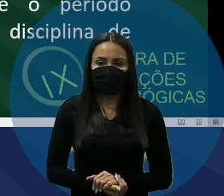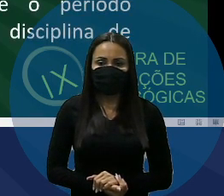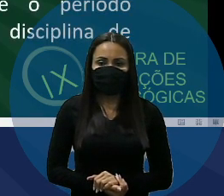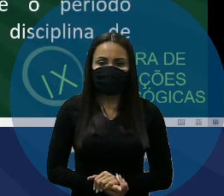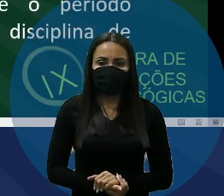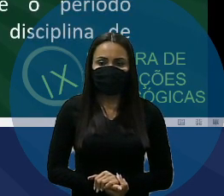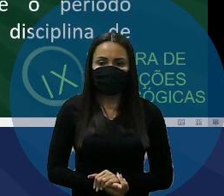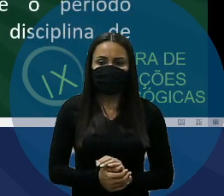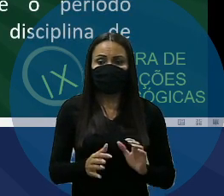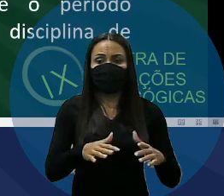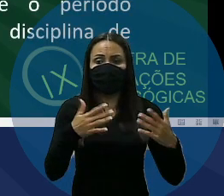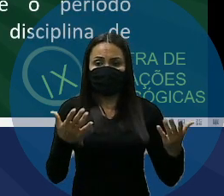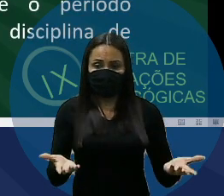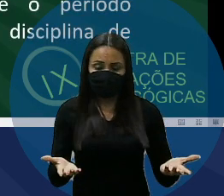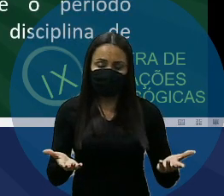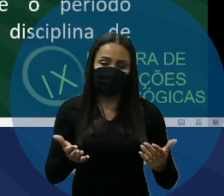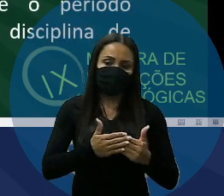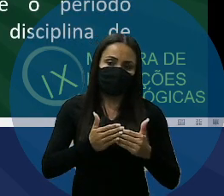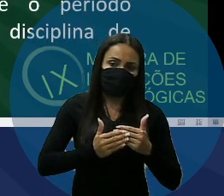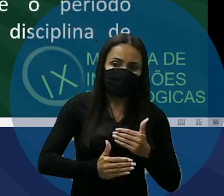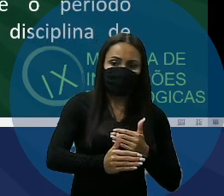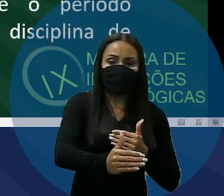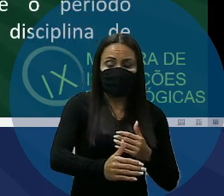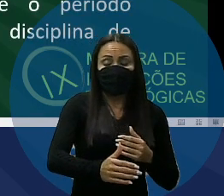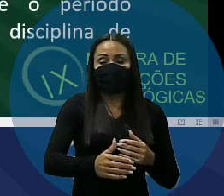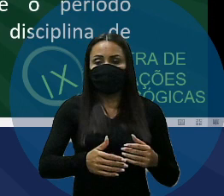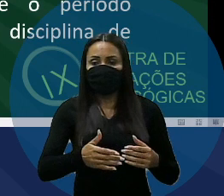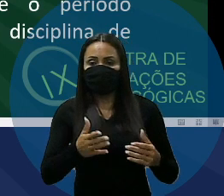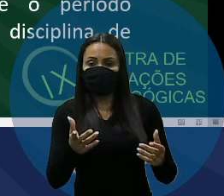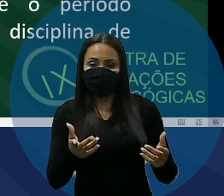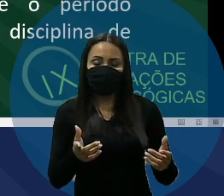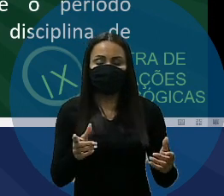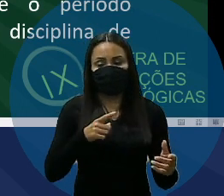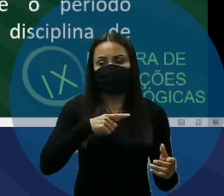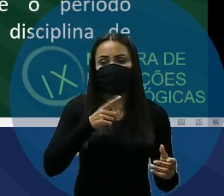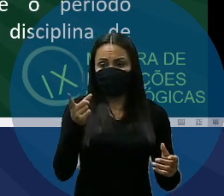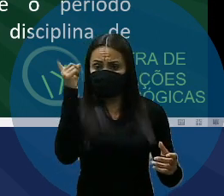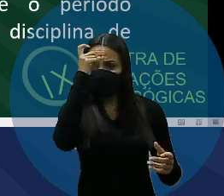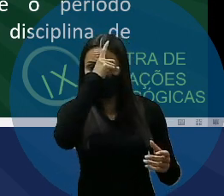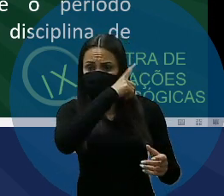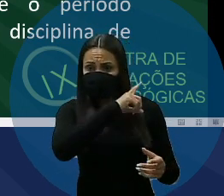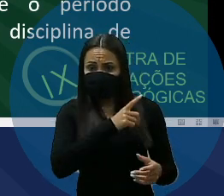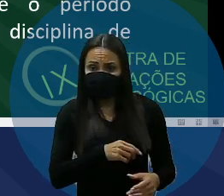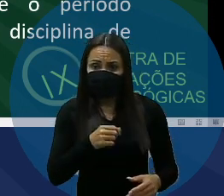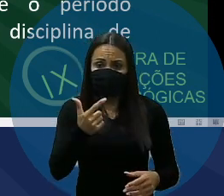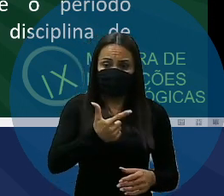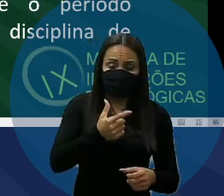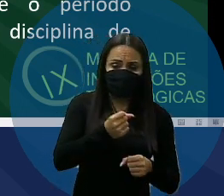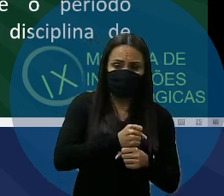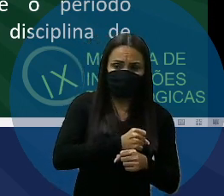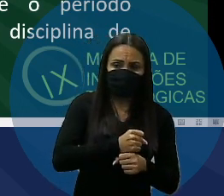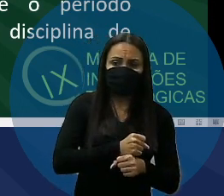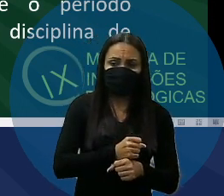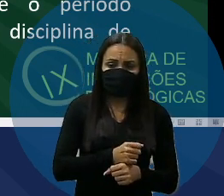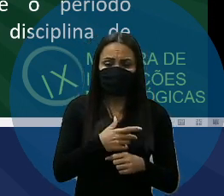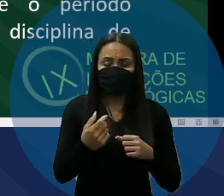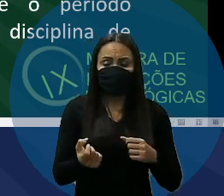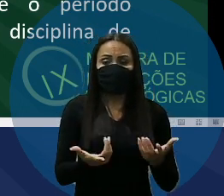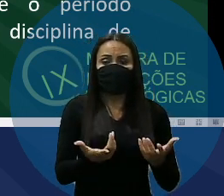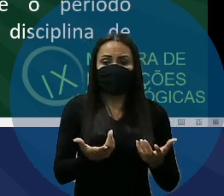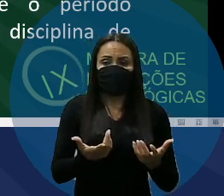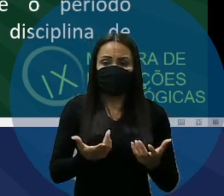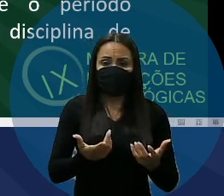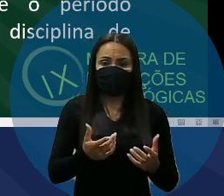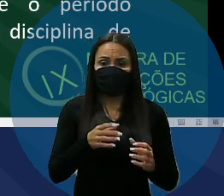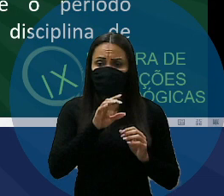Em contrapartida, né, a gente teve também muita dificuldade esses últimos 2 anos, né, 2020 para esse ano. Não